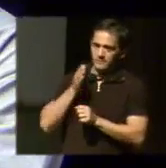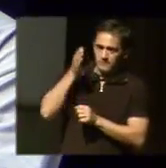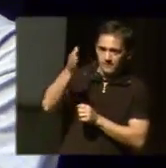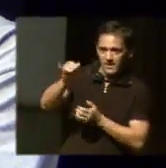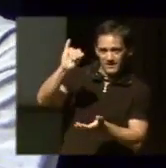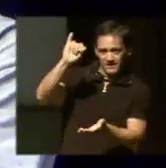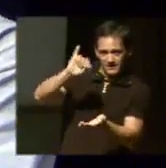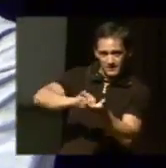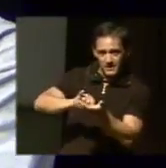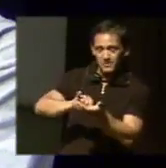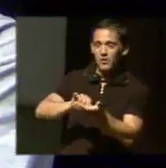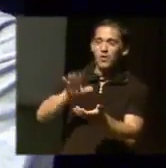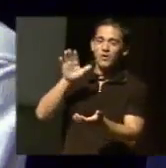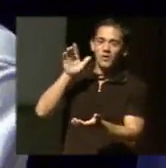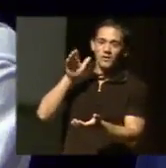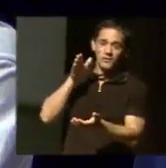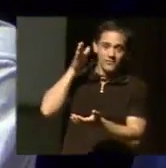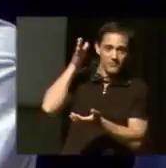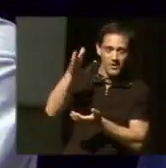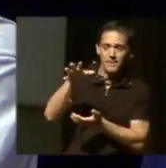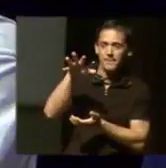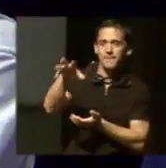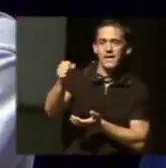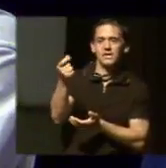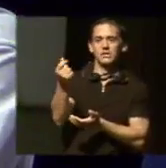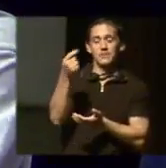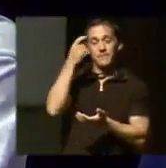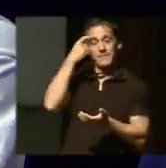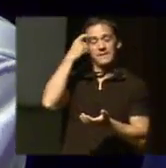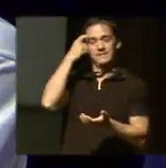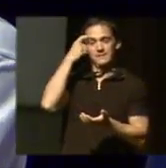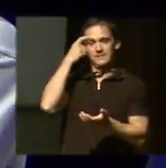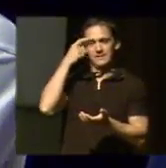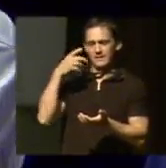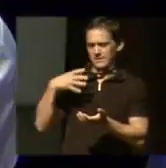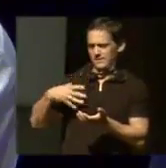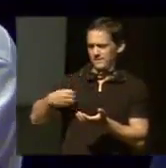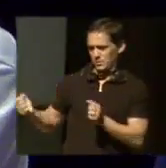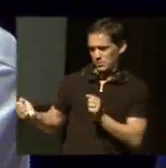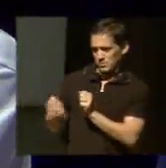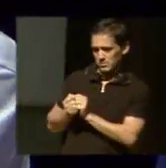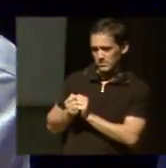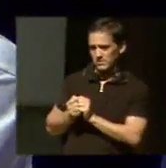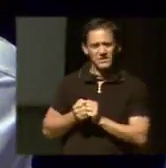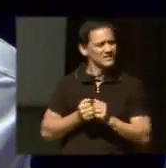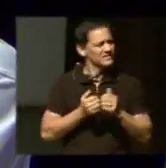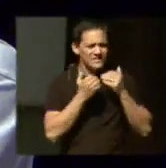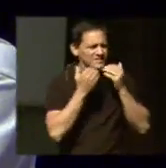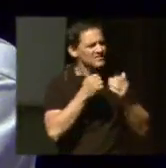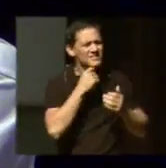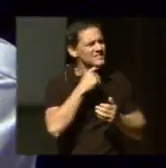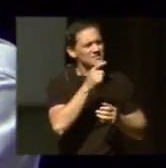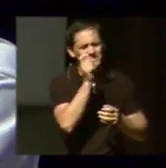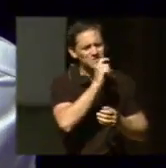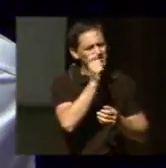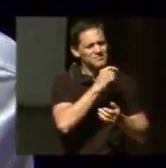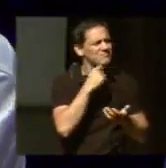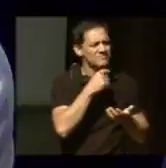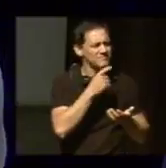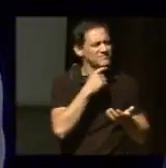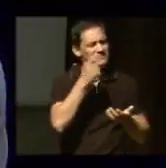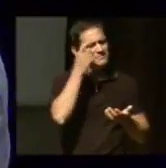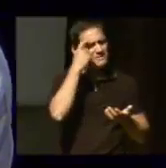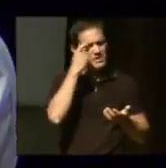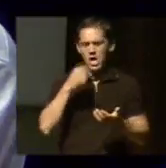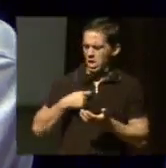Nebraska, para pegar o dinheiro. Por mais que o filho dele vá até ele e diga: não, pai, a gente não ganhou nada, isso daí o senhor achou na rua, não sei o quê. Ele: ah, não, fui